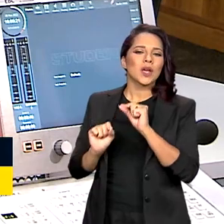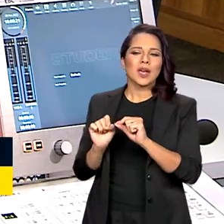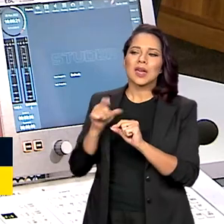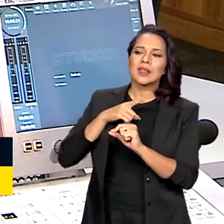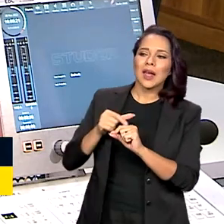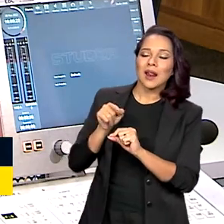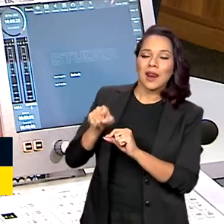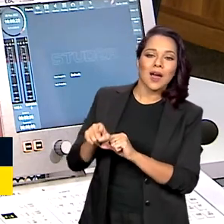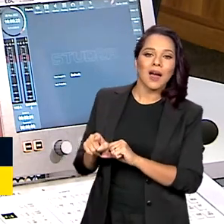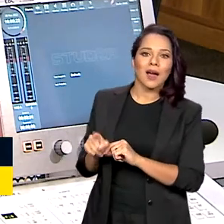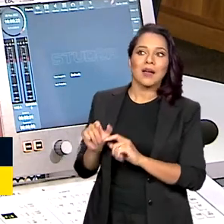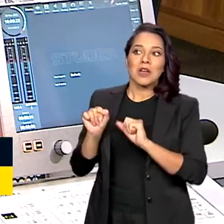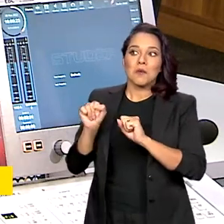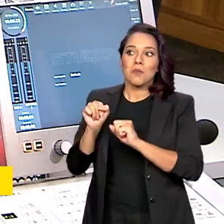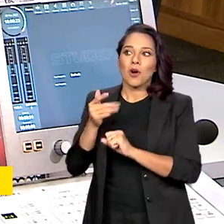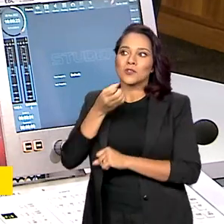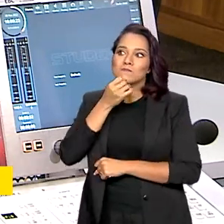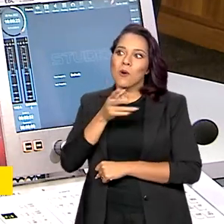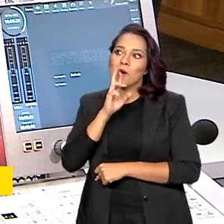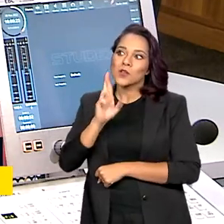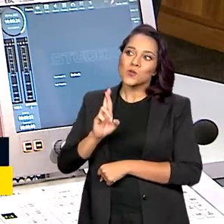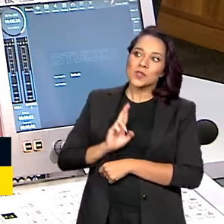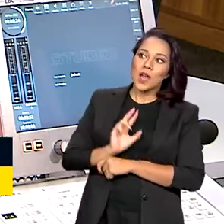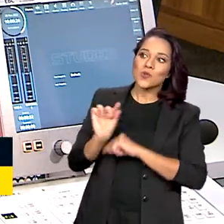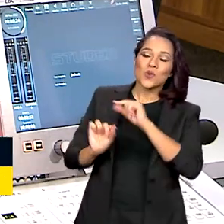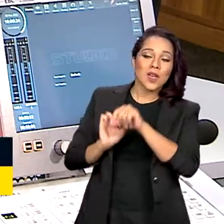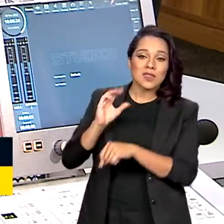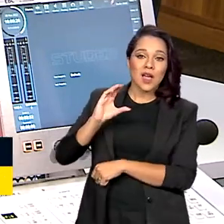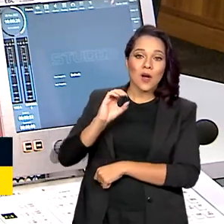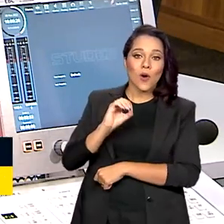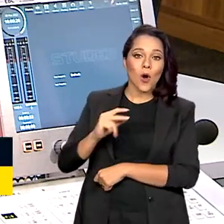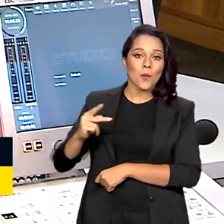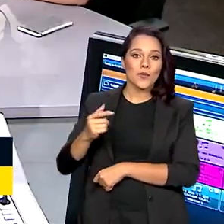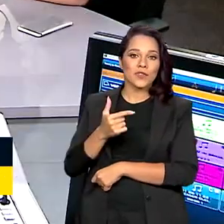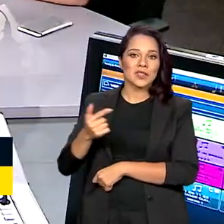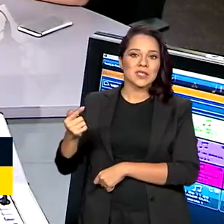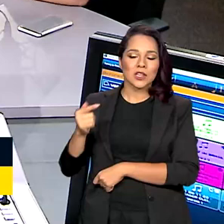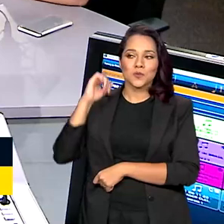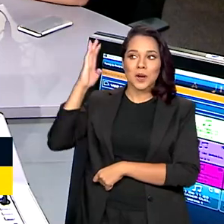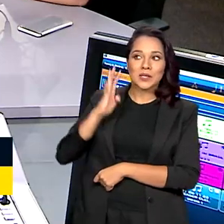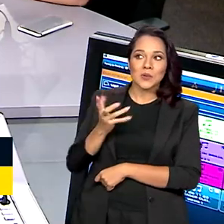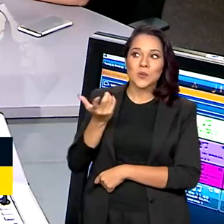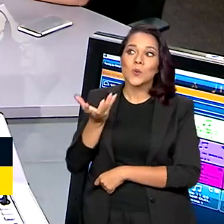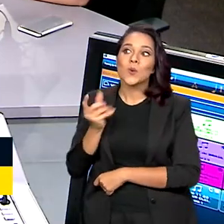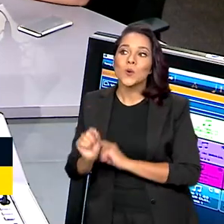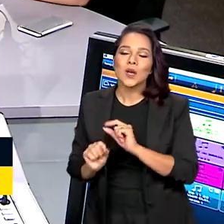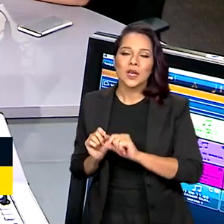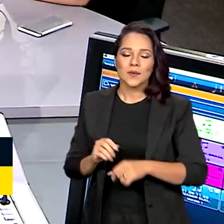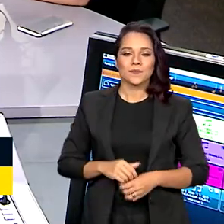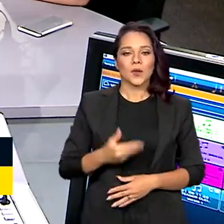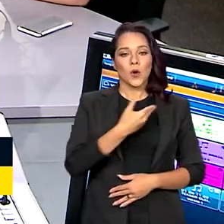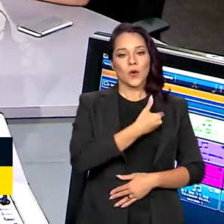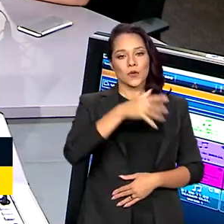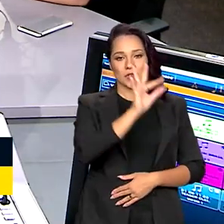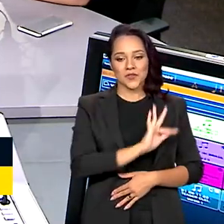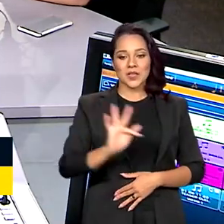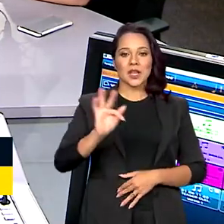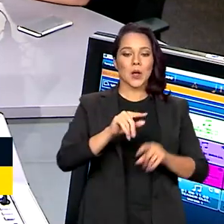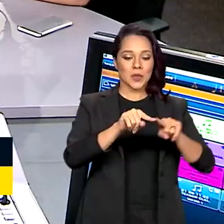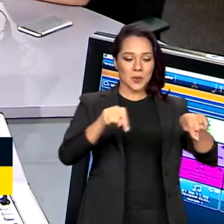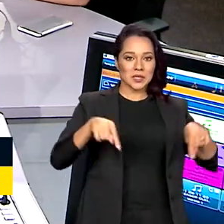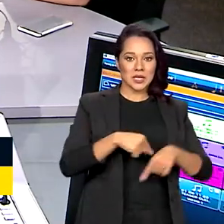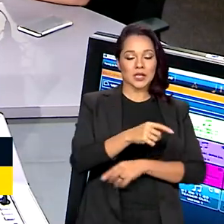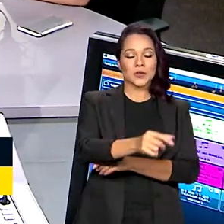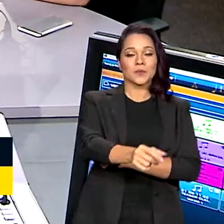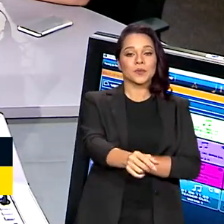gente espera trazer da COP27, né? O que o Brasil vai buscar lá dos outros países? O governo federal está fazendo um stand junto